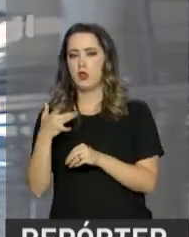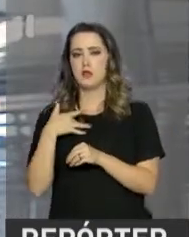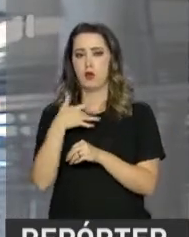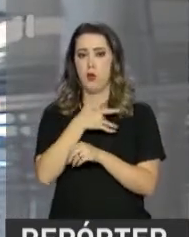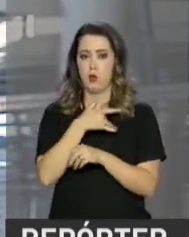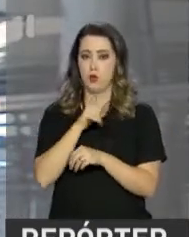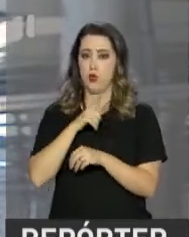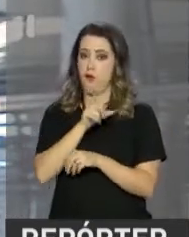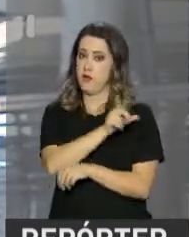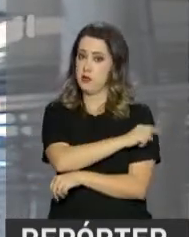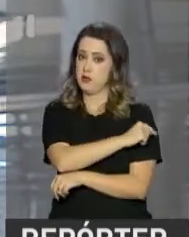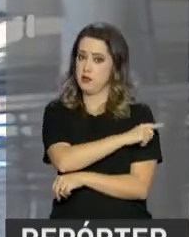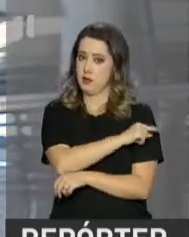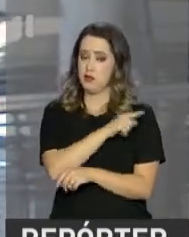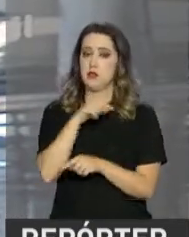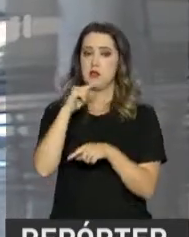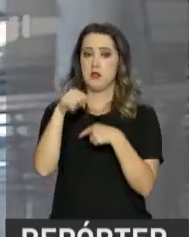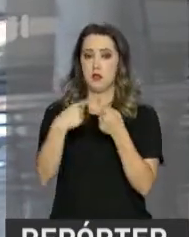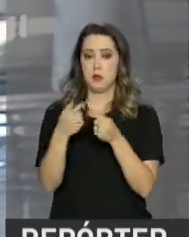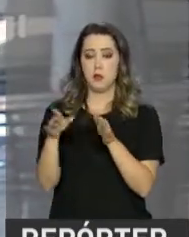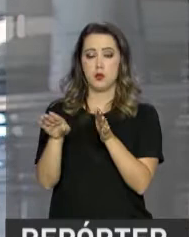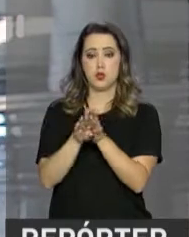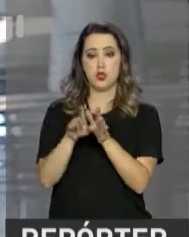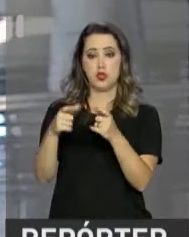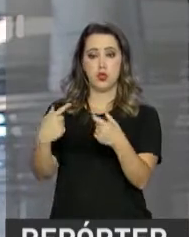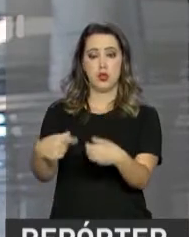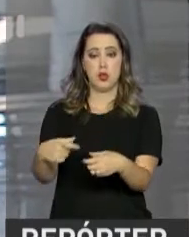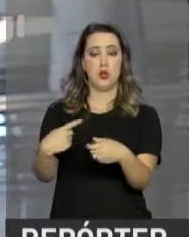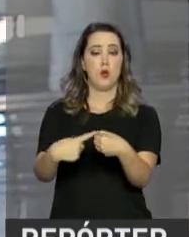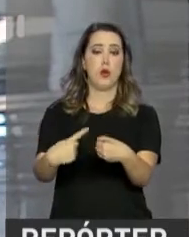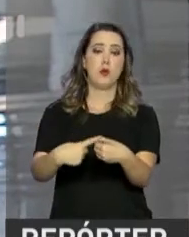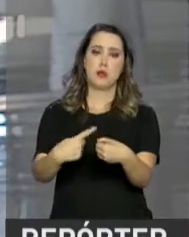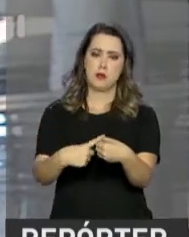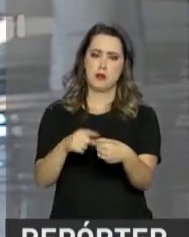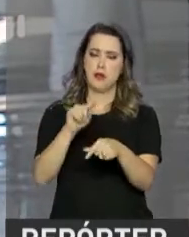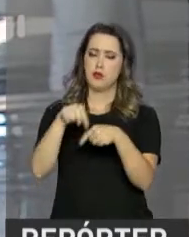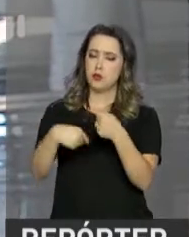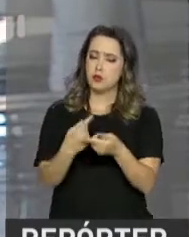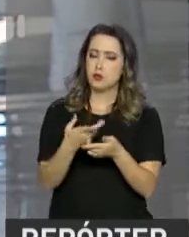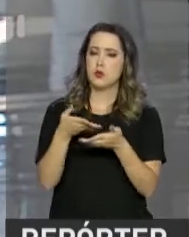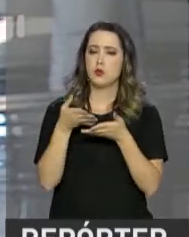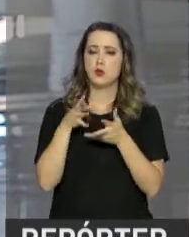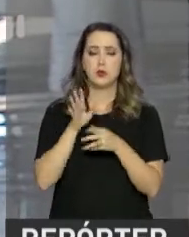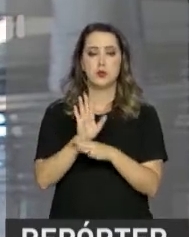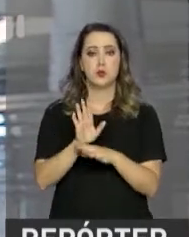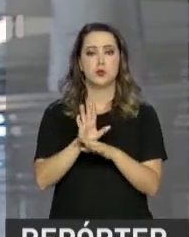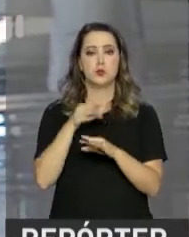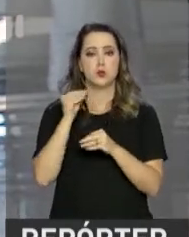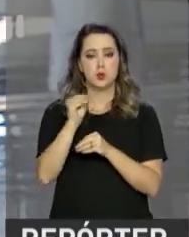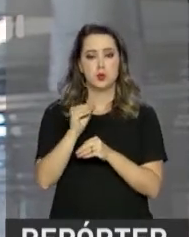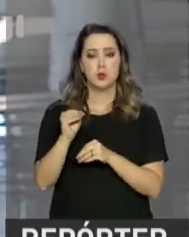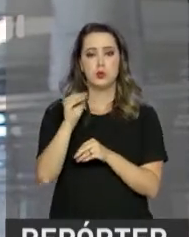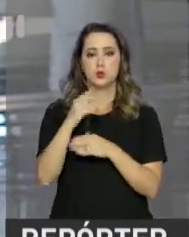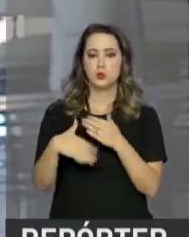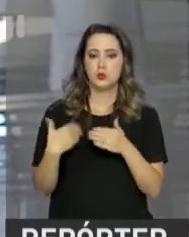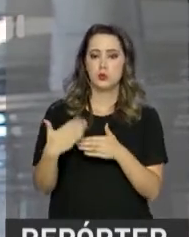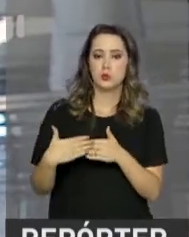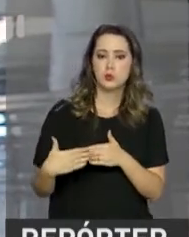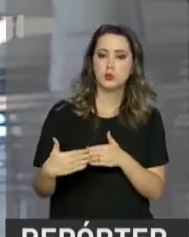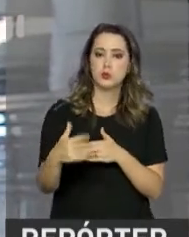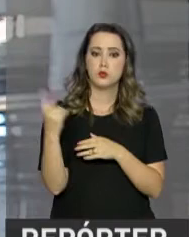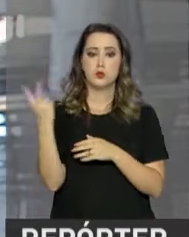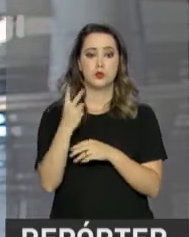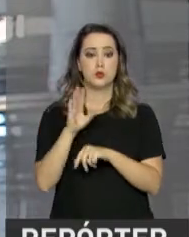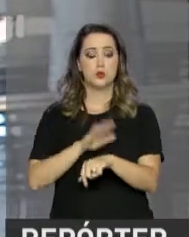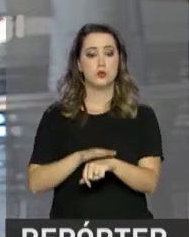vacinados então são abrigados nas cidades de destino e aí portanto recebem acompanhamento essa segunda